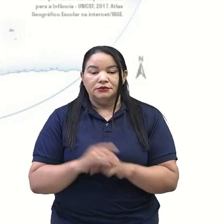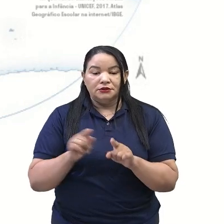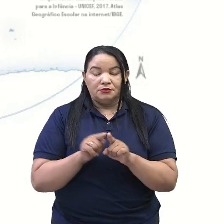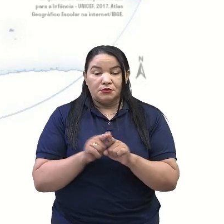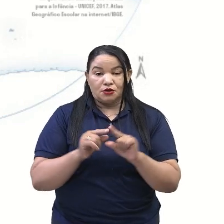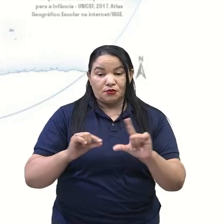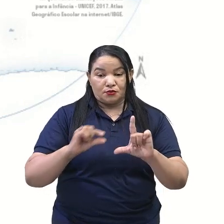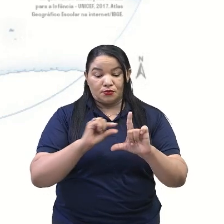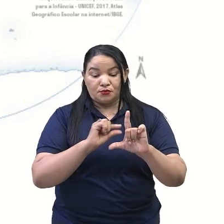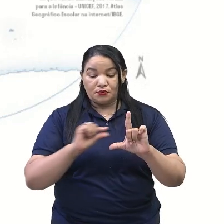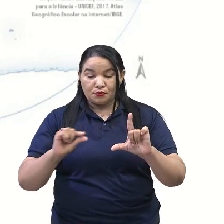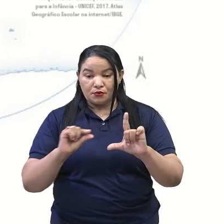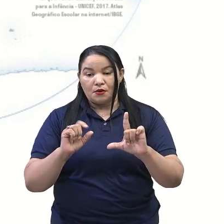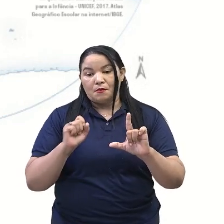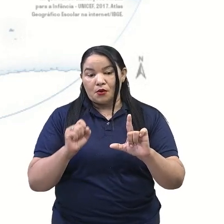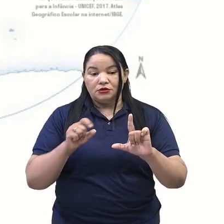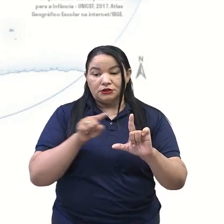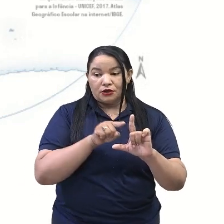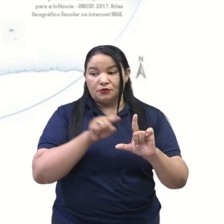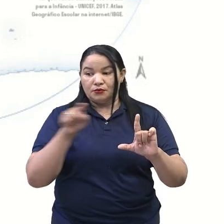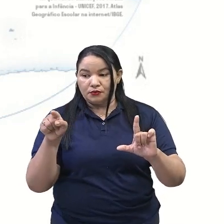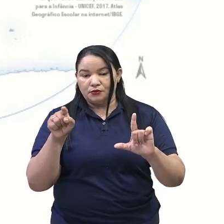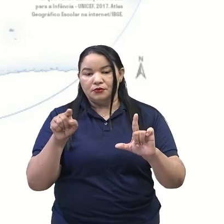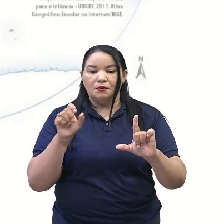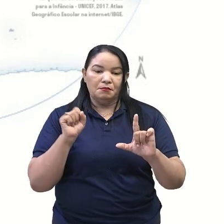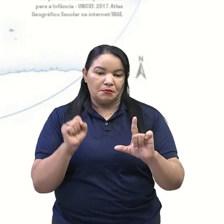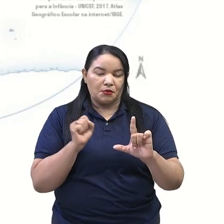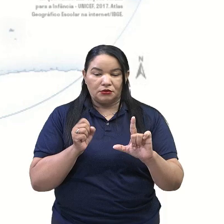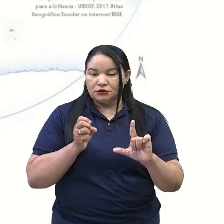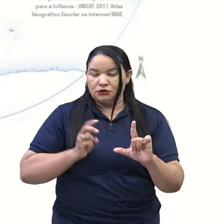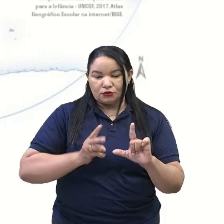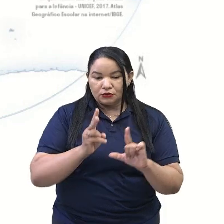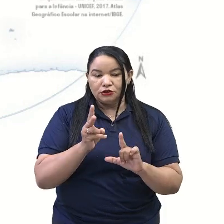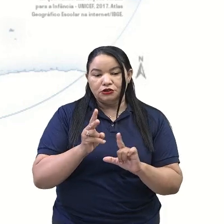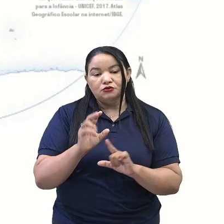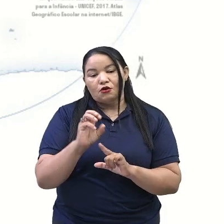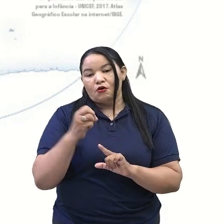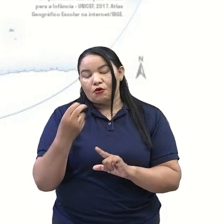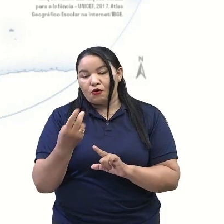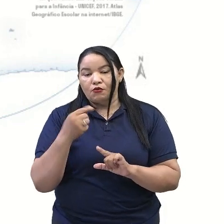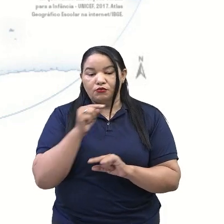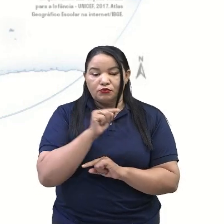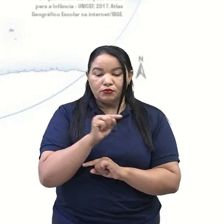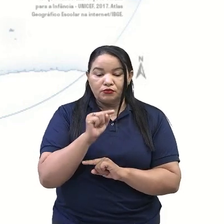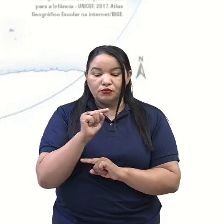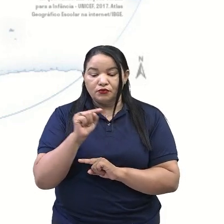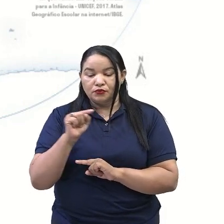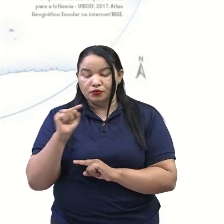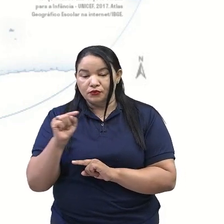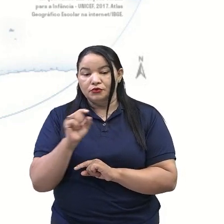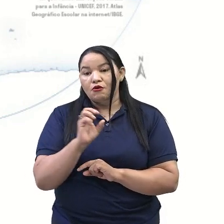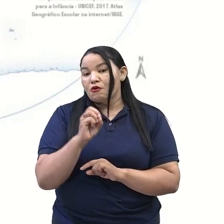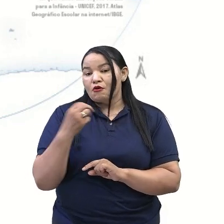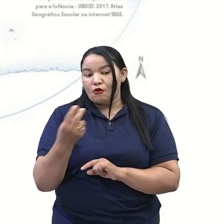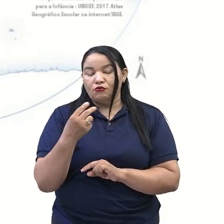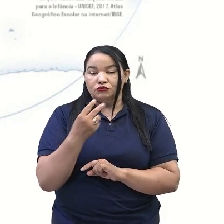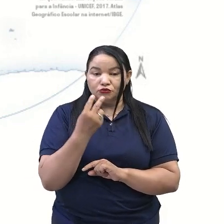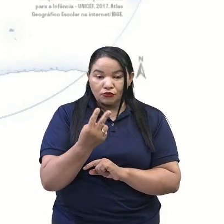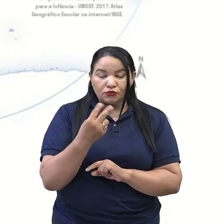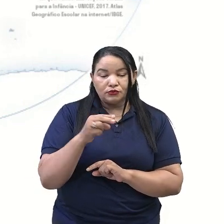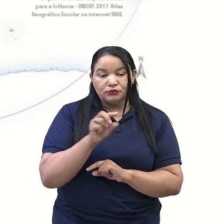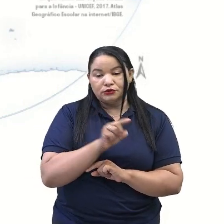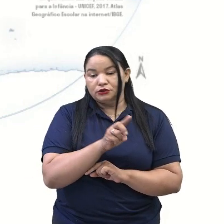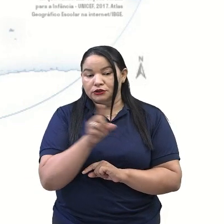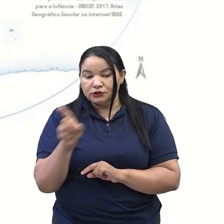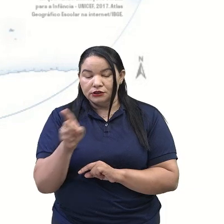traços, podem ser linhas contínuas, linhas pontilhadas, linhas duplas, formas